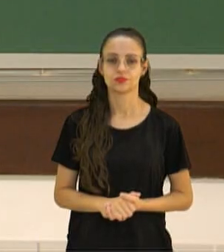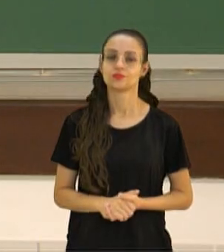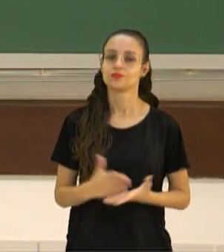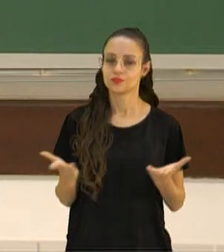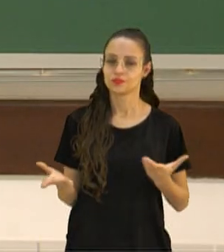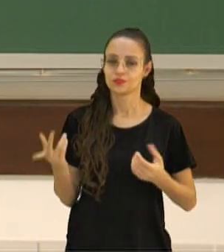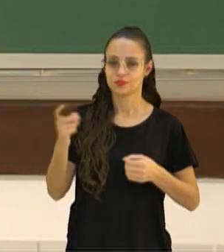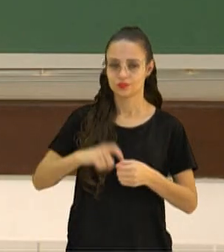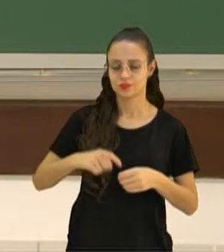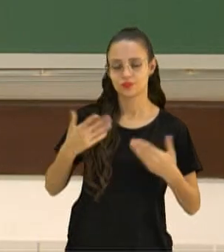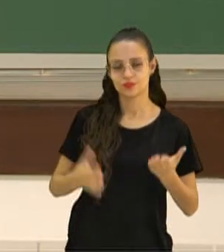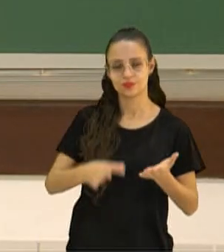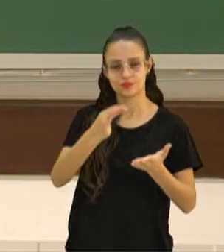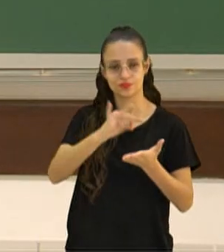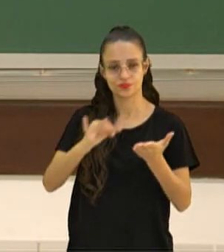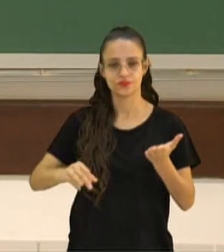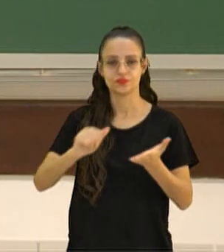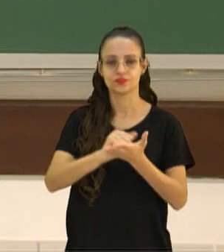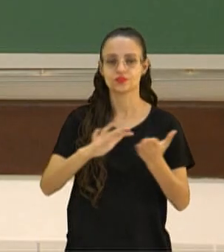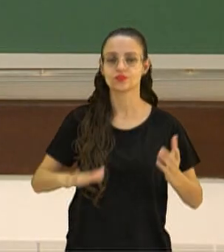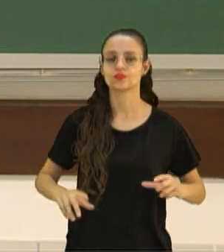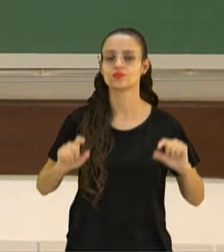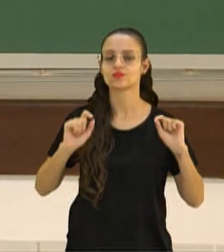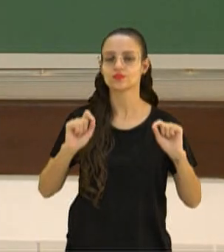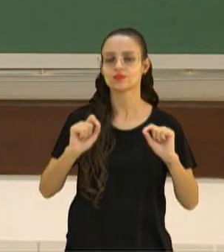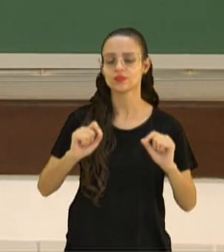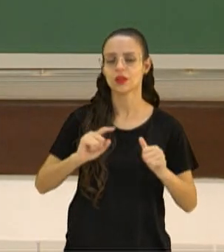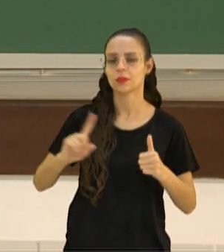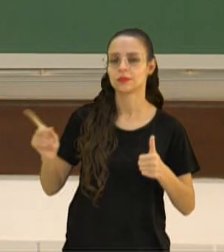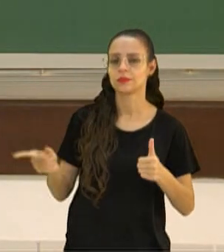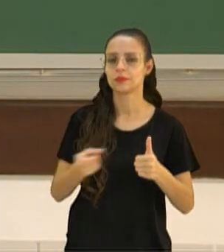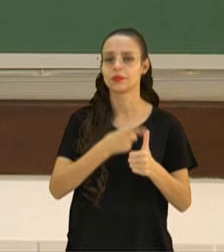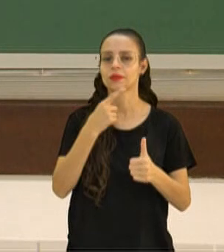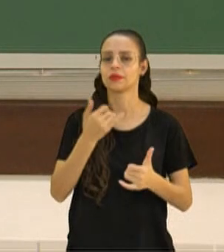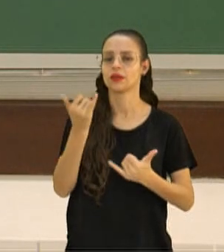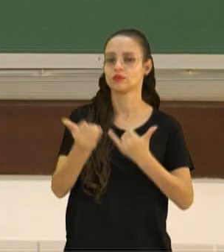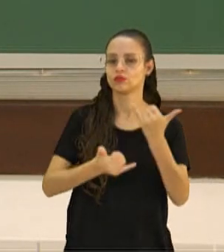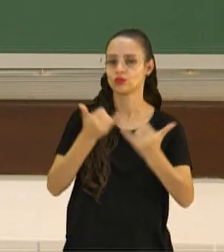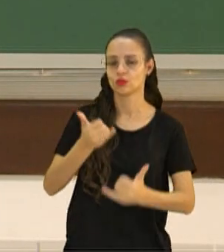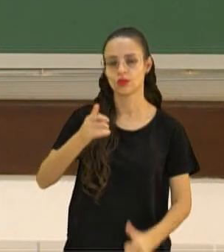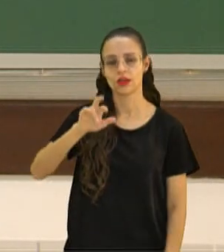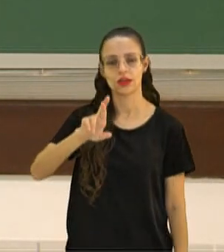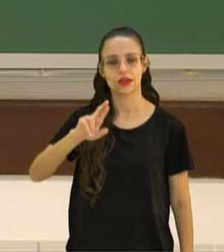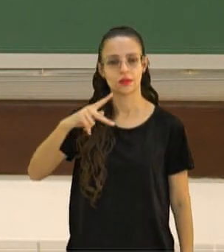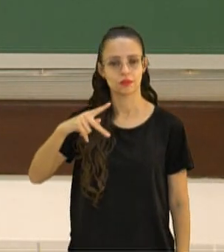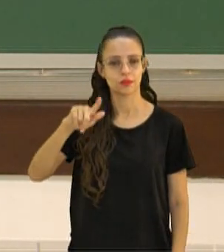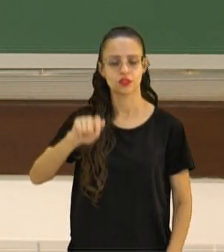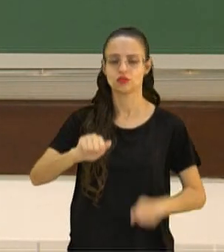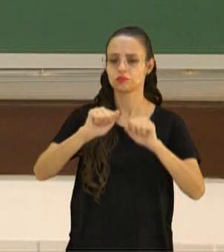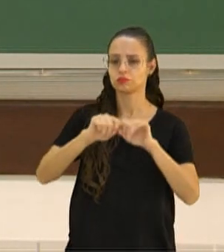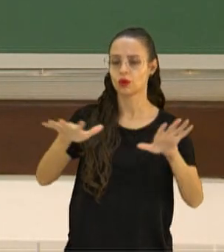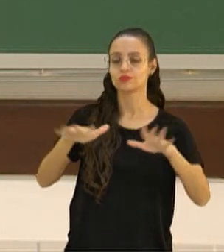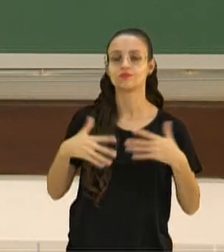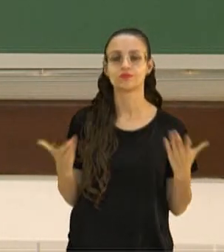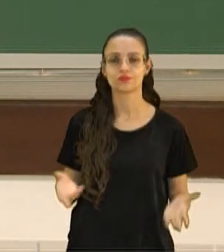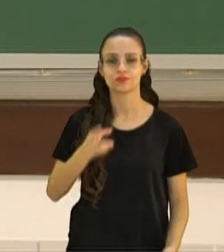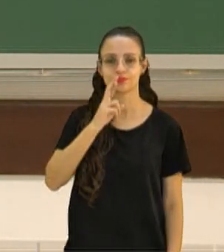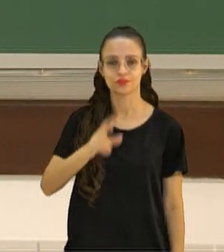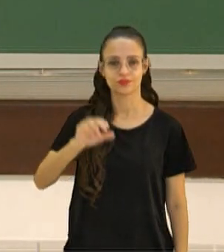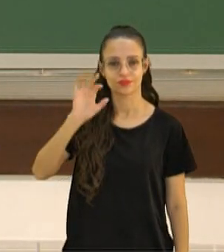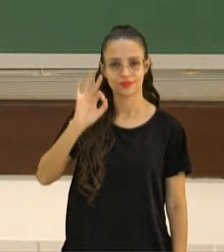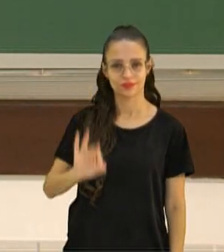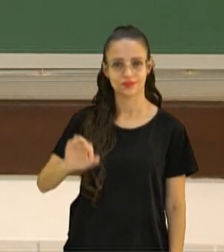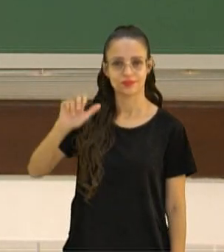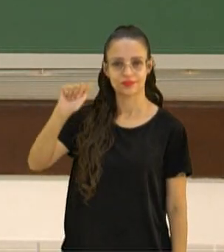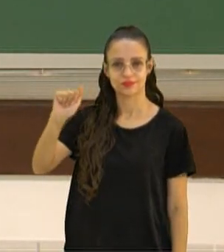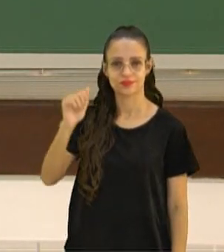Voltando então, pessoal, para corrigir o exercício, né, que era qual é o primeiro jogo de RPG de mesa lançado? Então, a resposta correta, letra A.